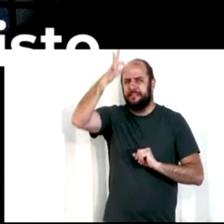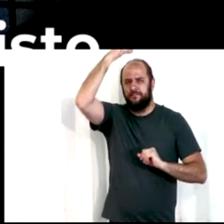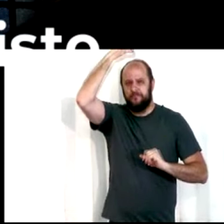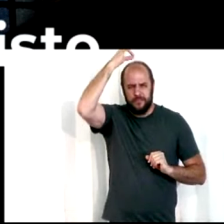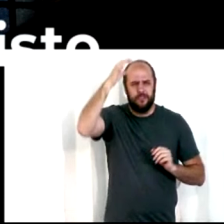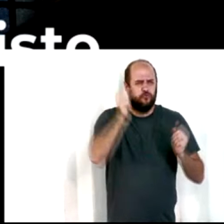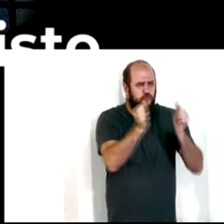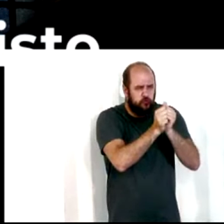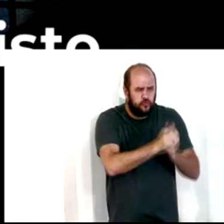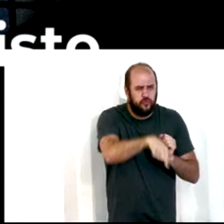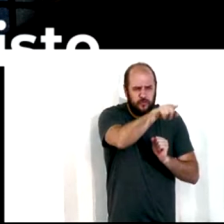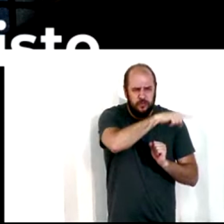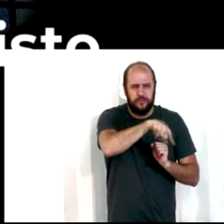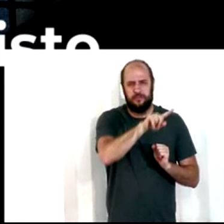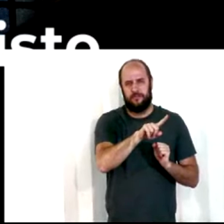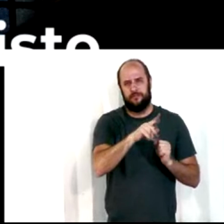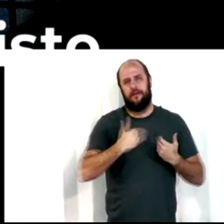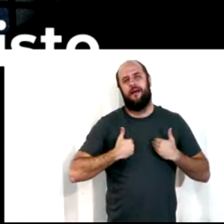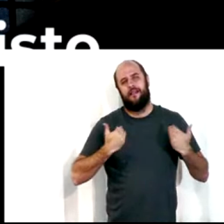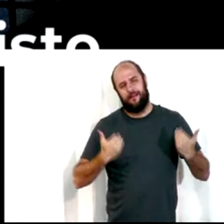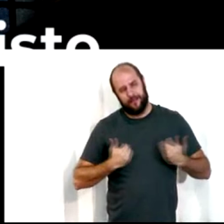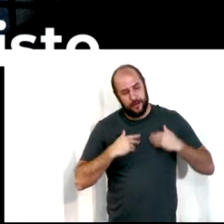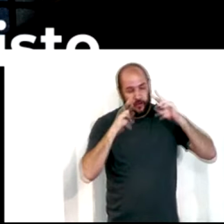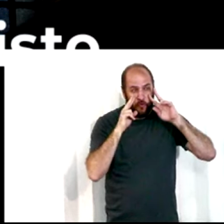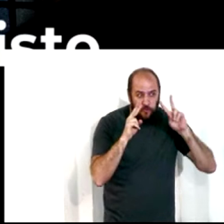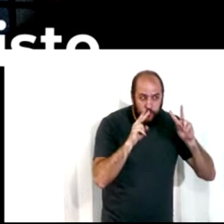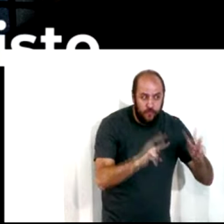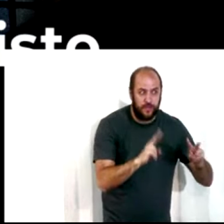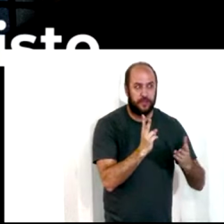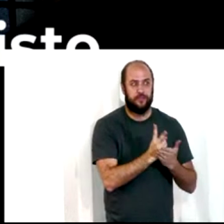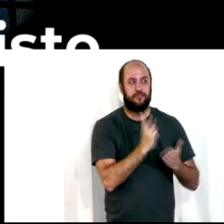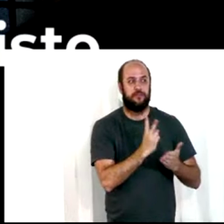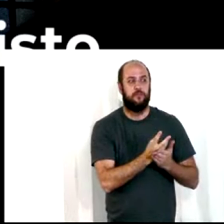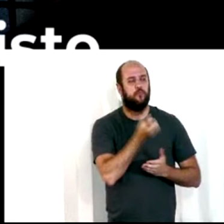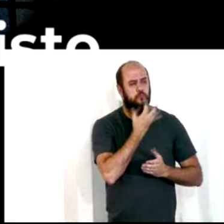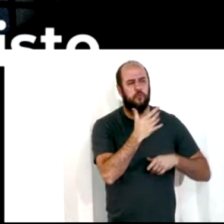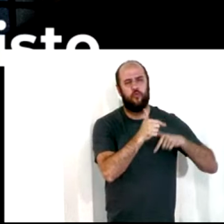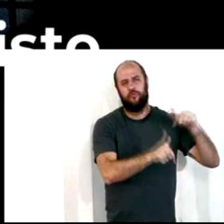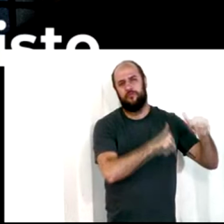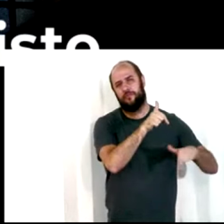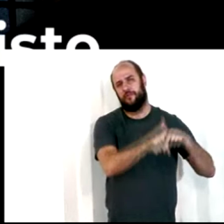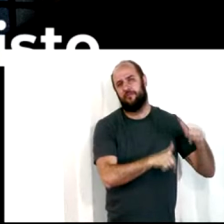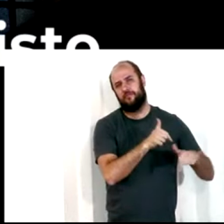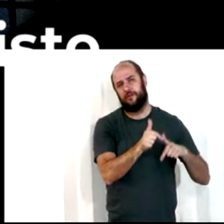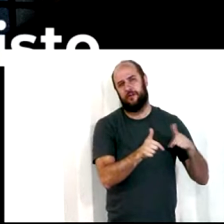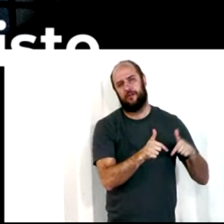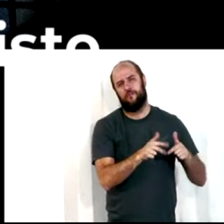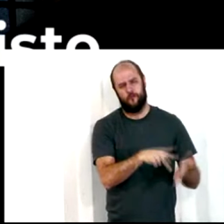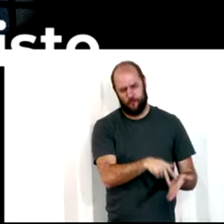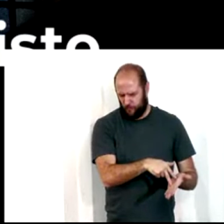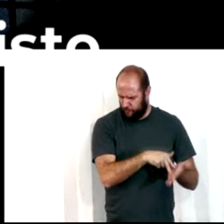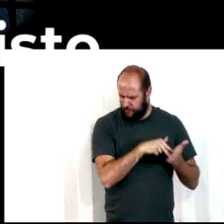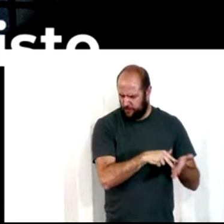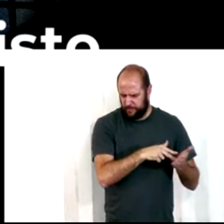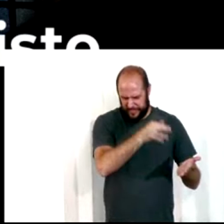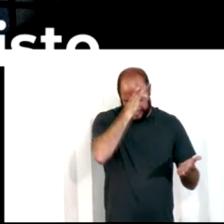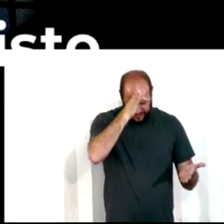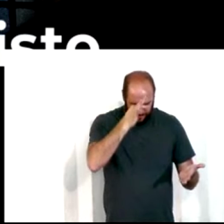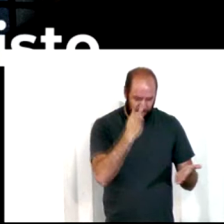convosco, alegrando-me e verificando a vossa boa ordem e a firmeza da vossa